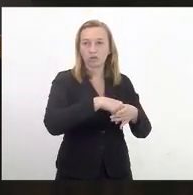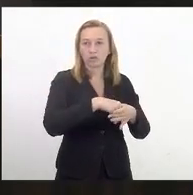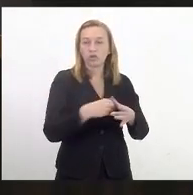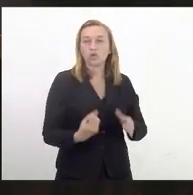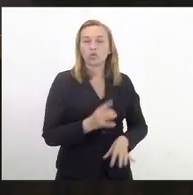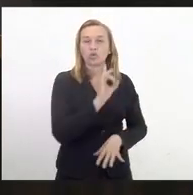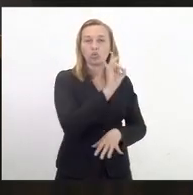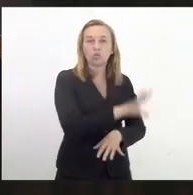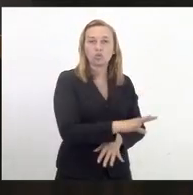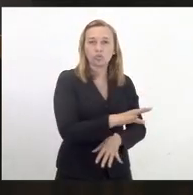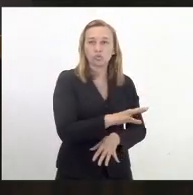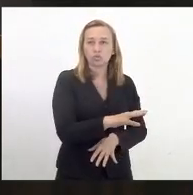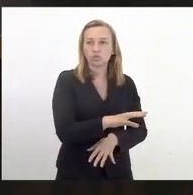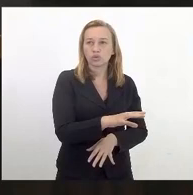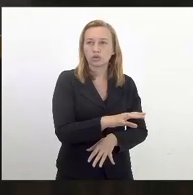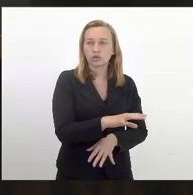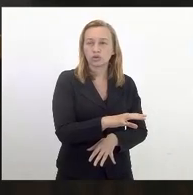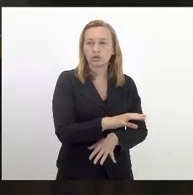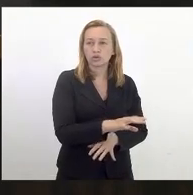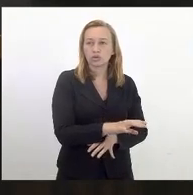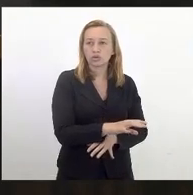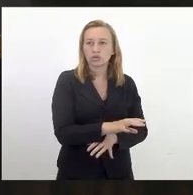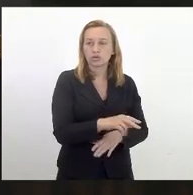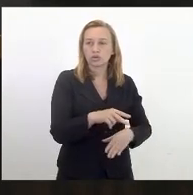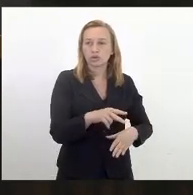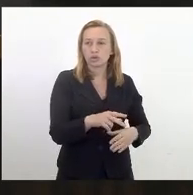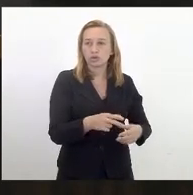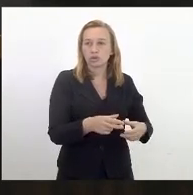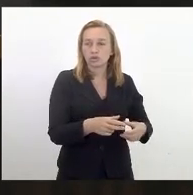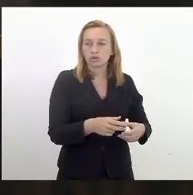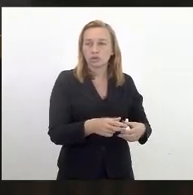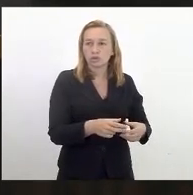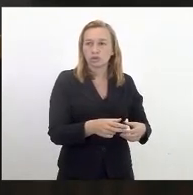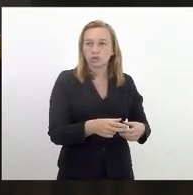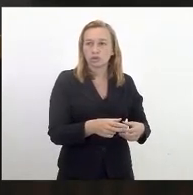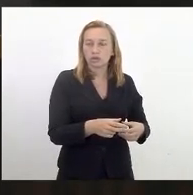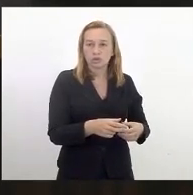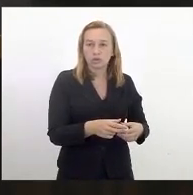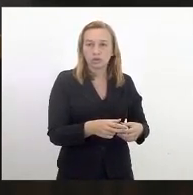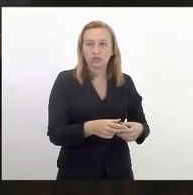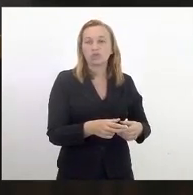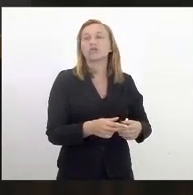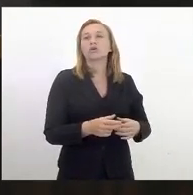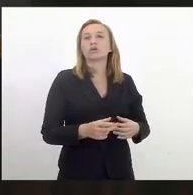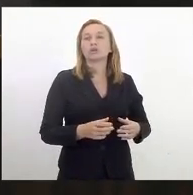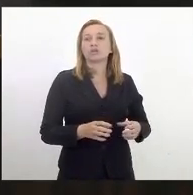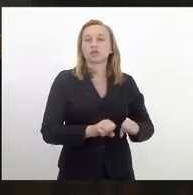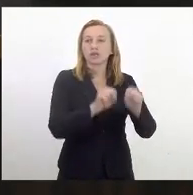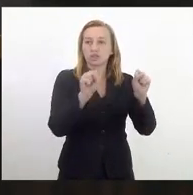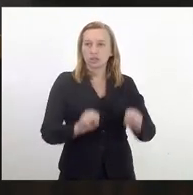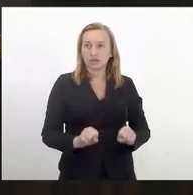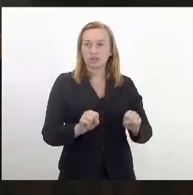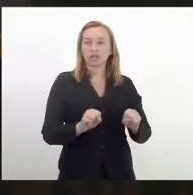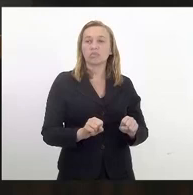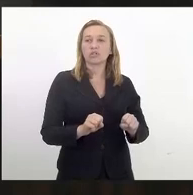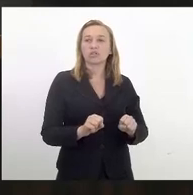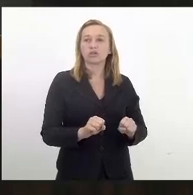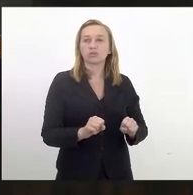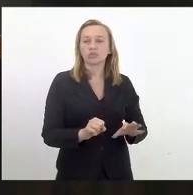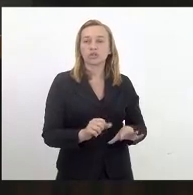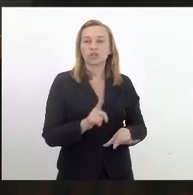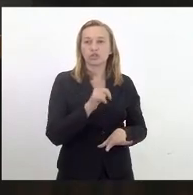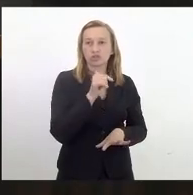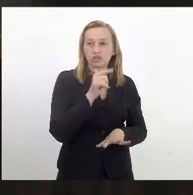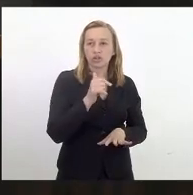único inciso a suspender a aplicação do regime de substância tributária nas operações de saída interna de água mineral ou potável